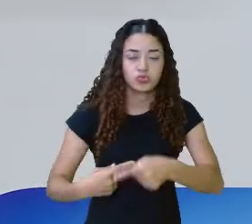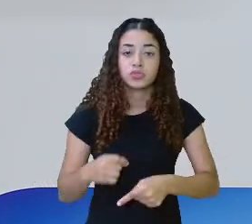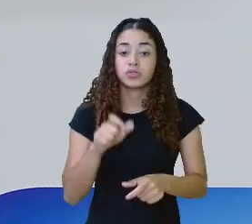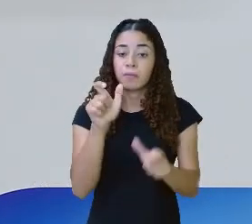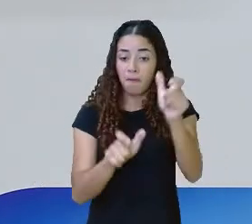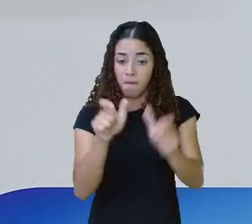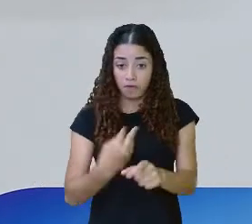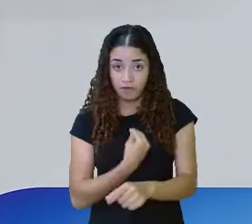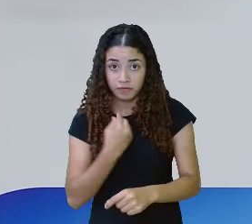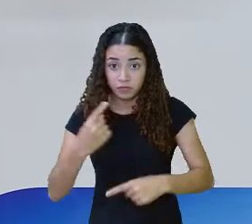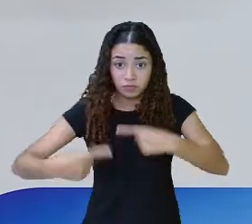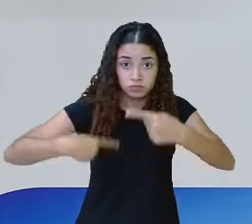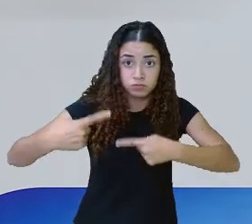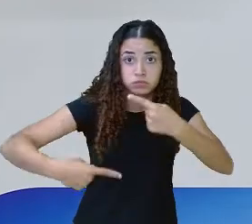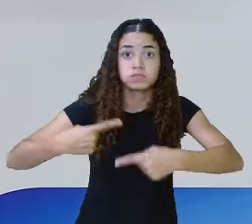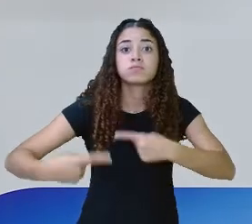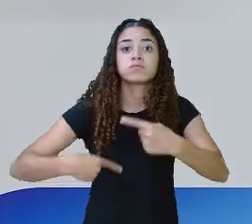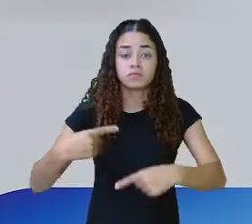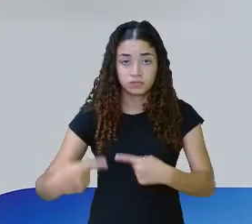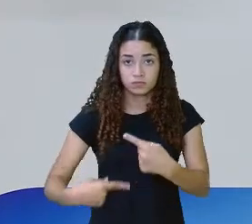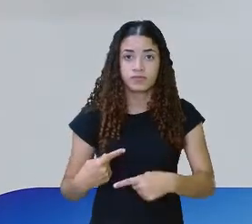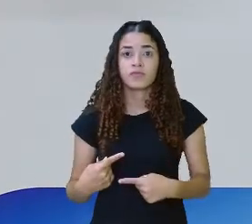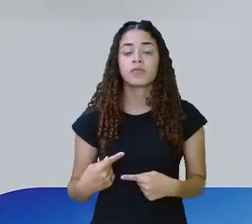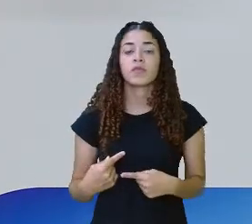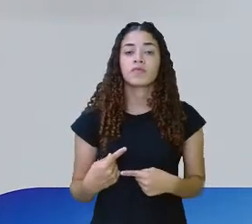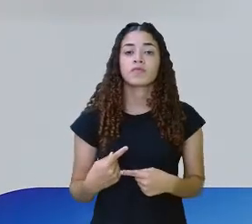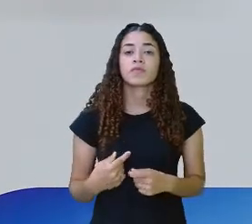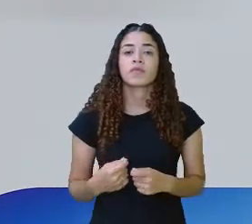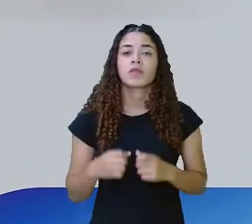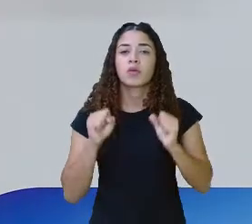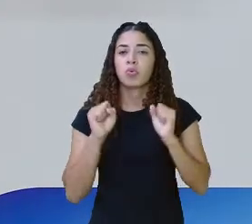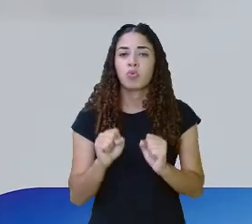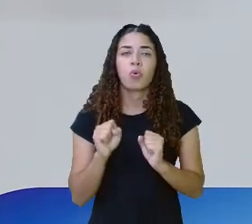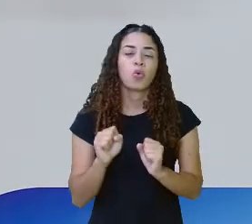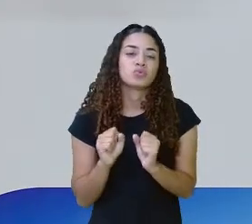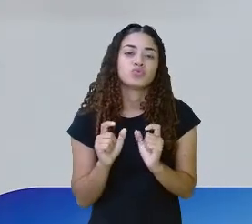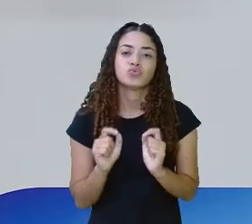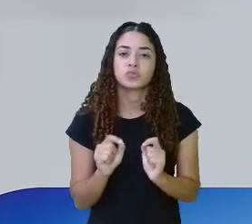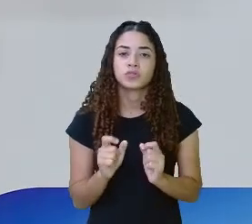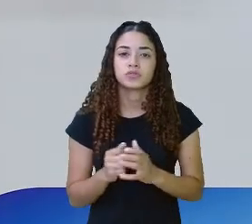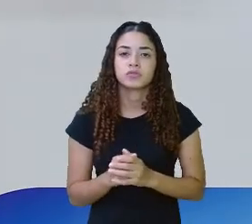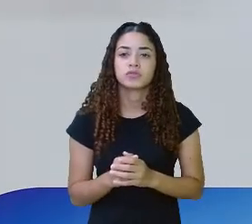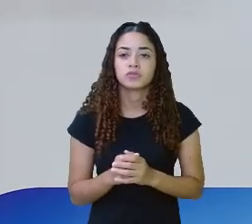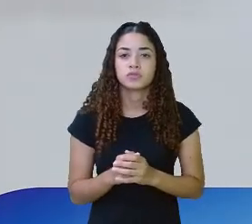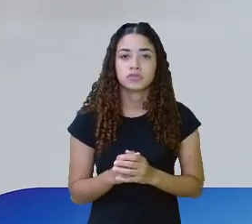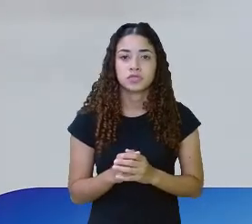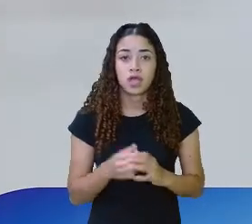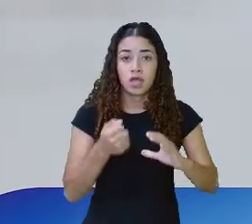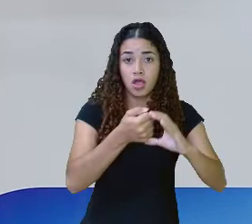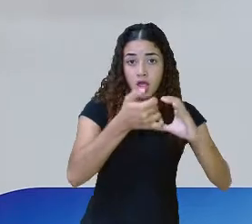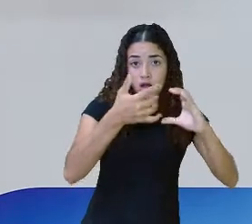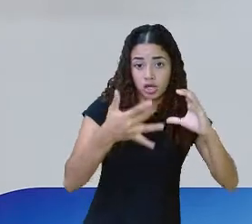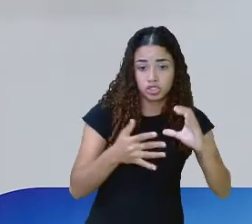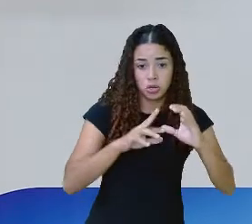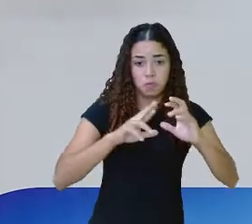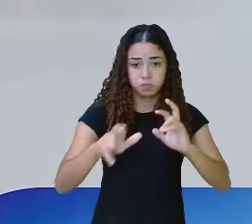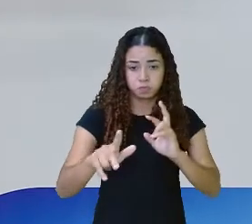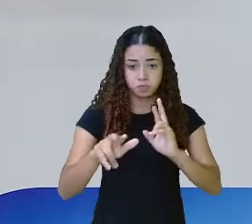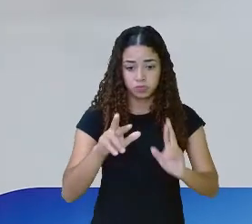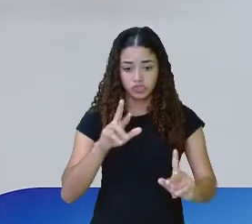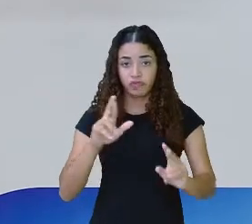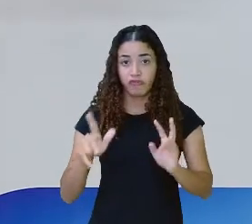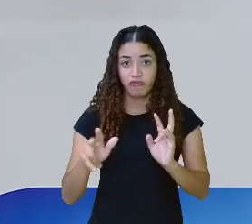se reproduzindo, passando essa genética para frente, que pode ser uma genética de características diferenciadas